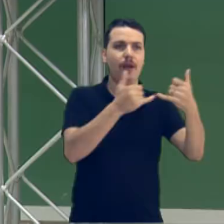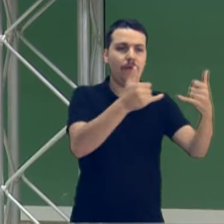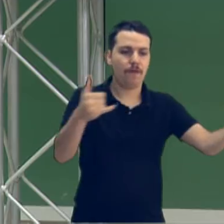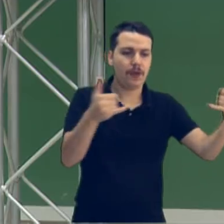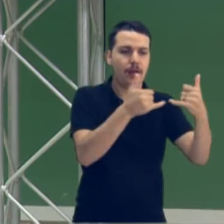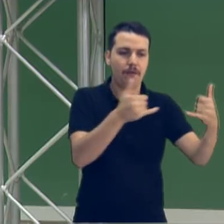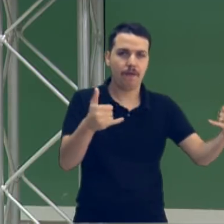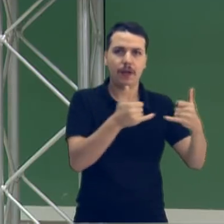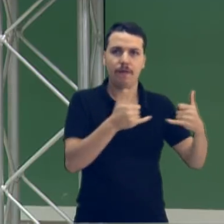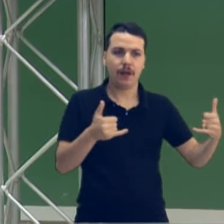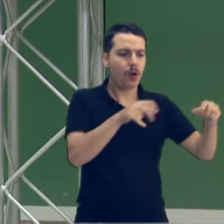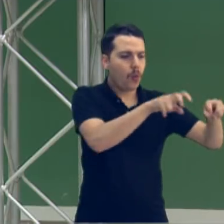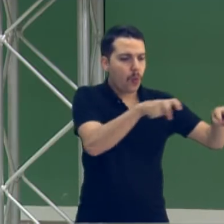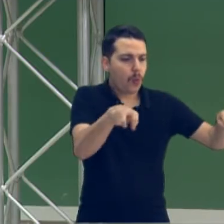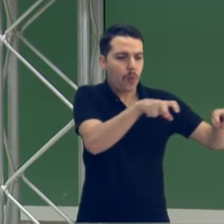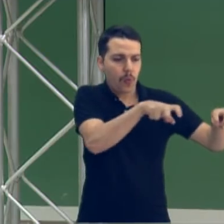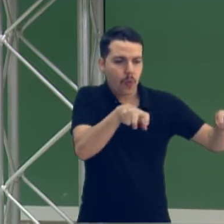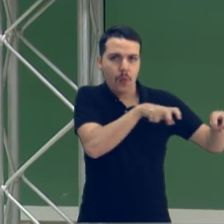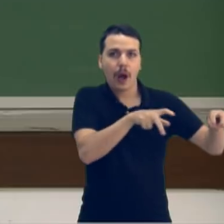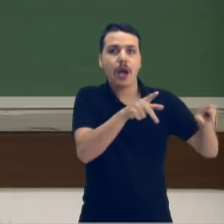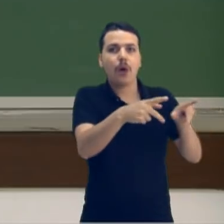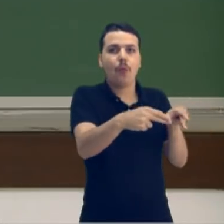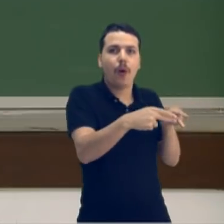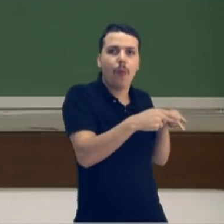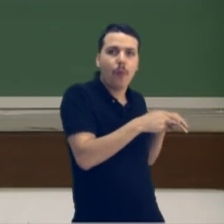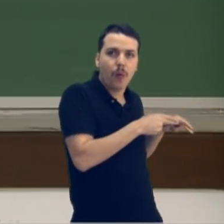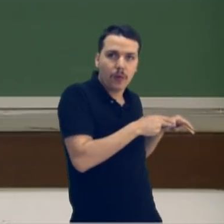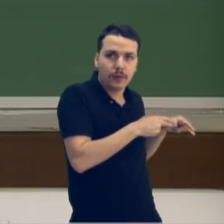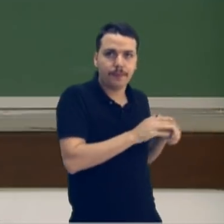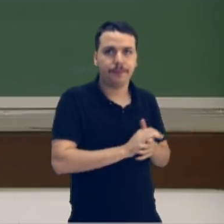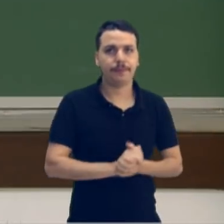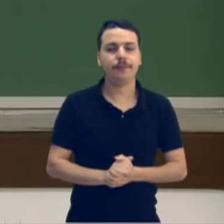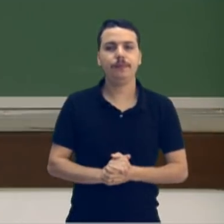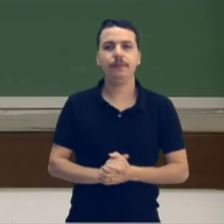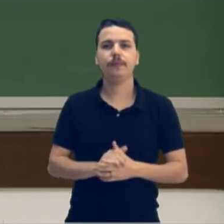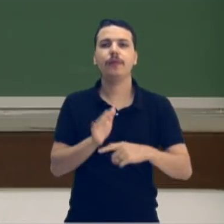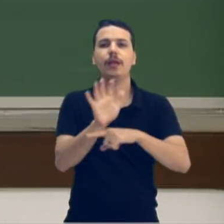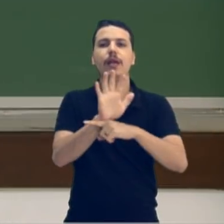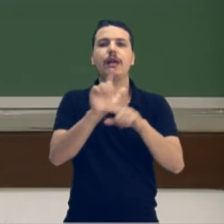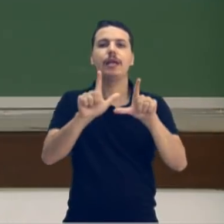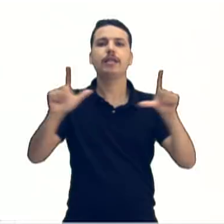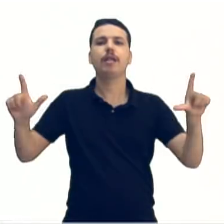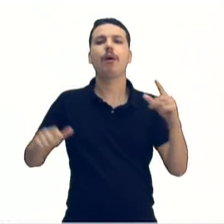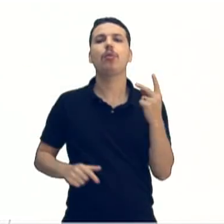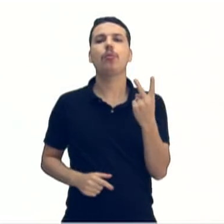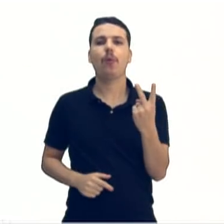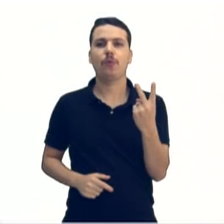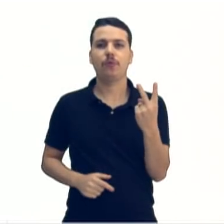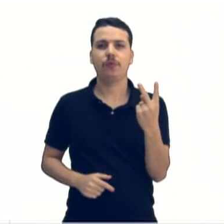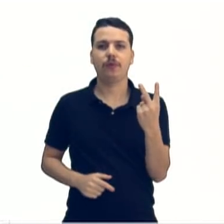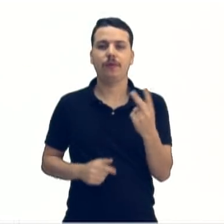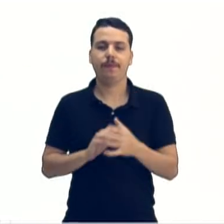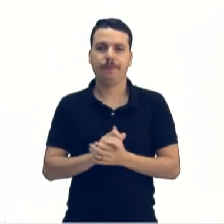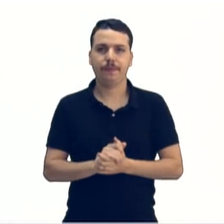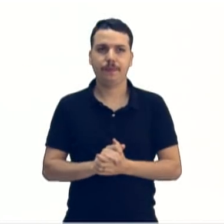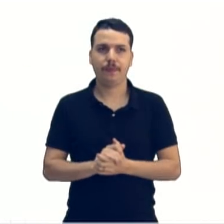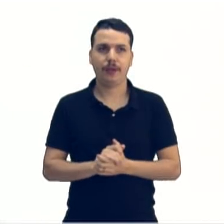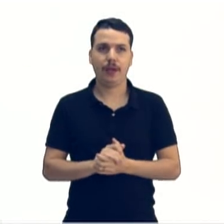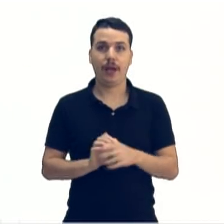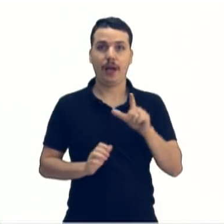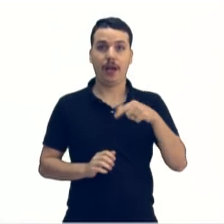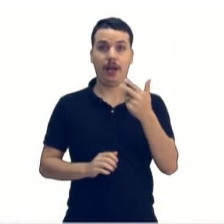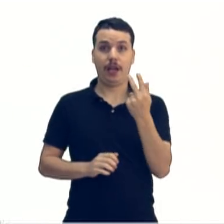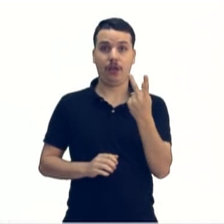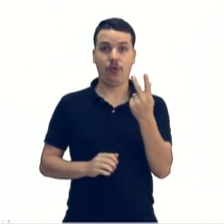de lugares. Vamos adiante. No cinema 2, são 12 fileiras com 6 lugares em